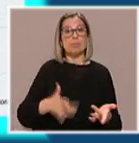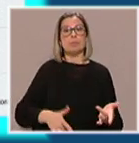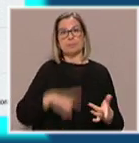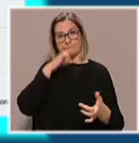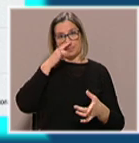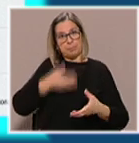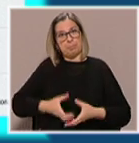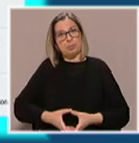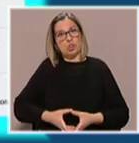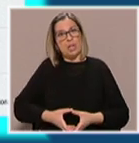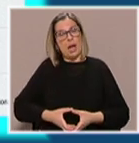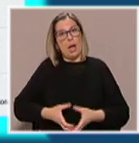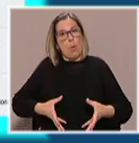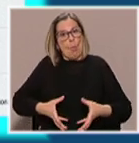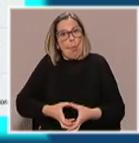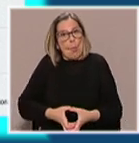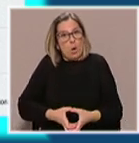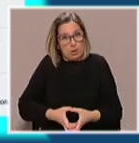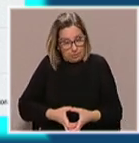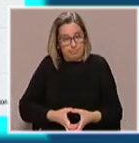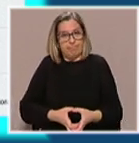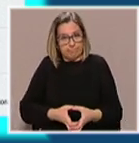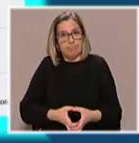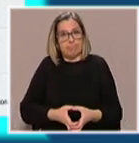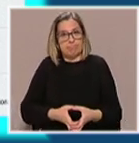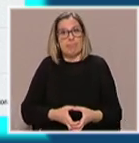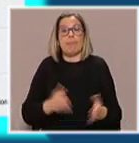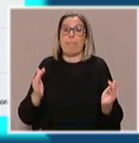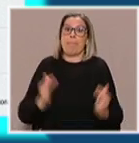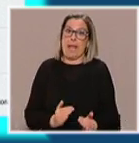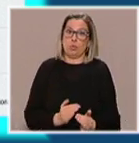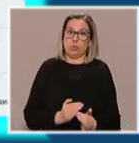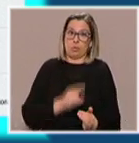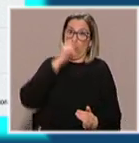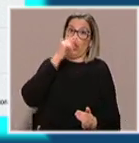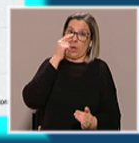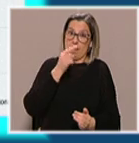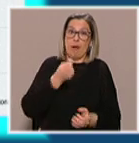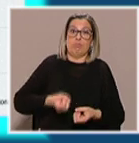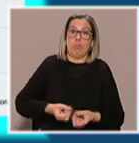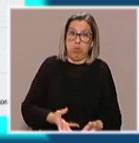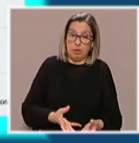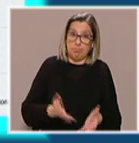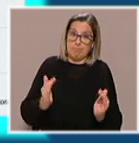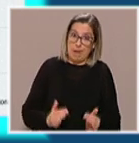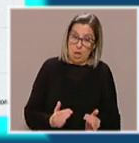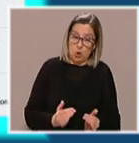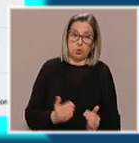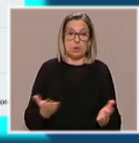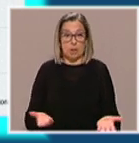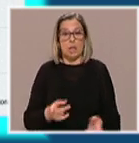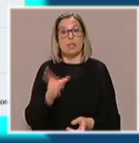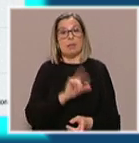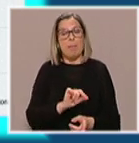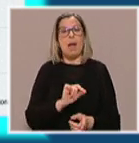bexiga, o que explica que nestas situações produzimos menos quantidade de urina e a atividade dos